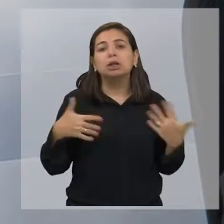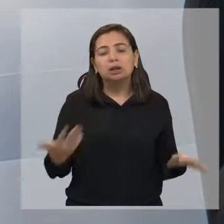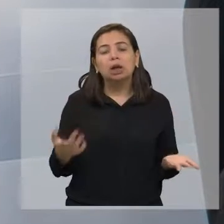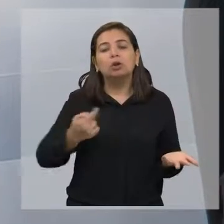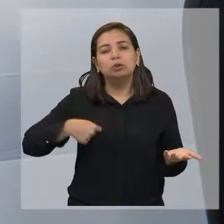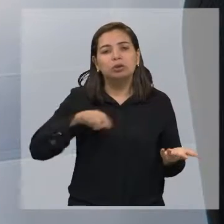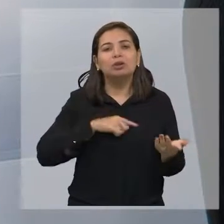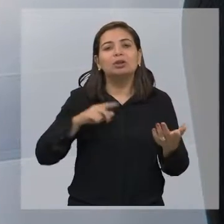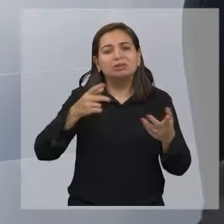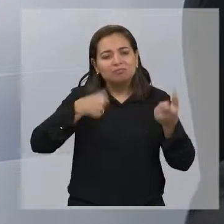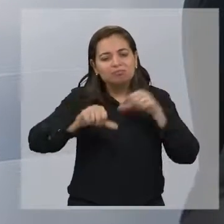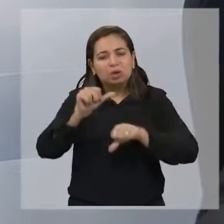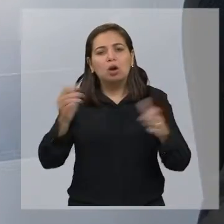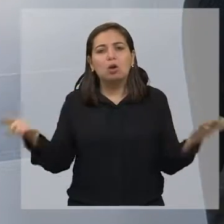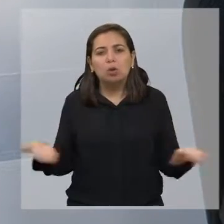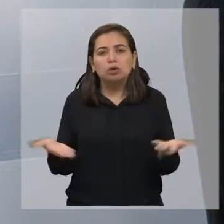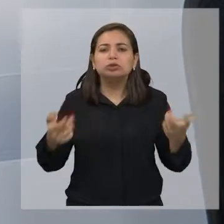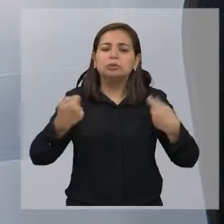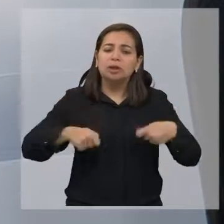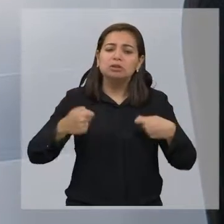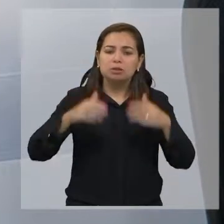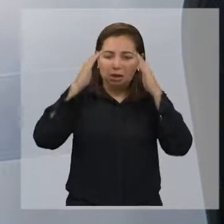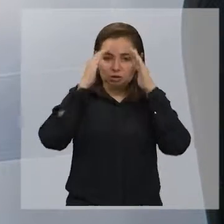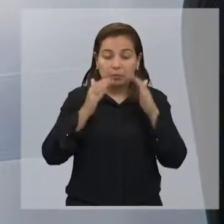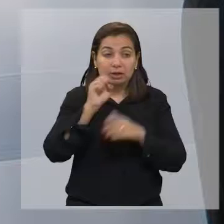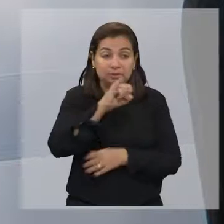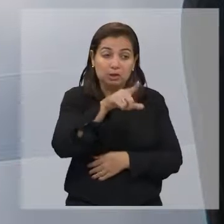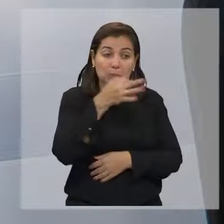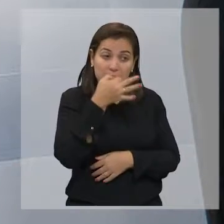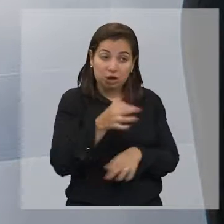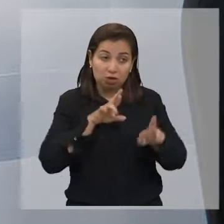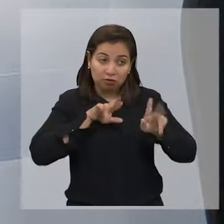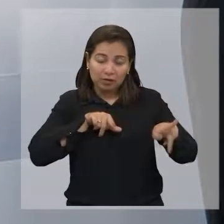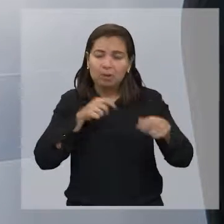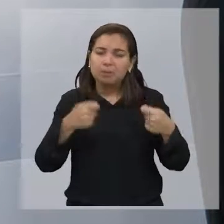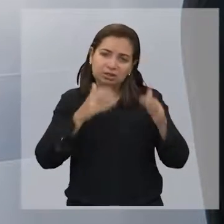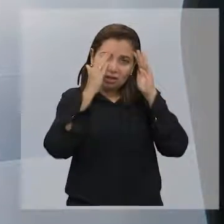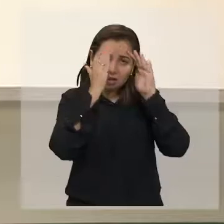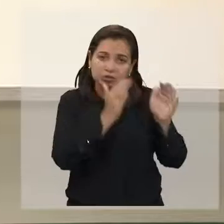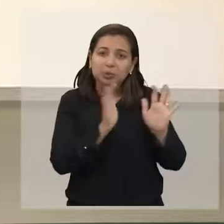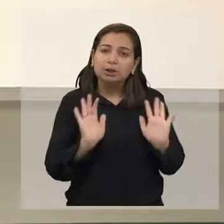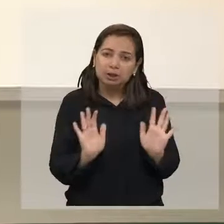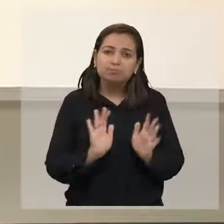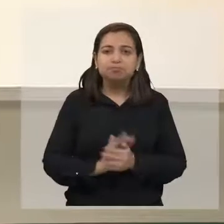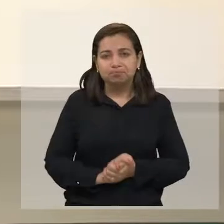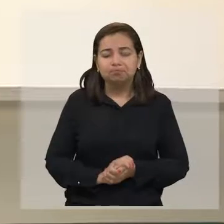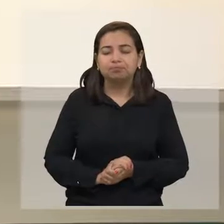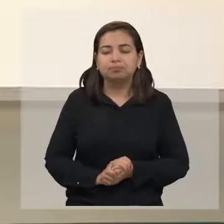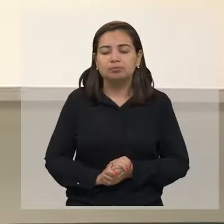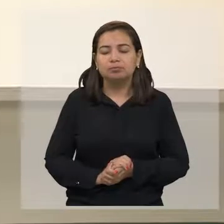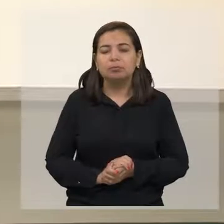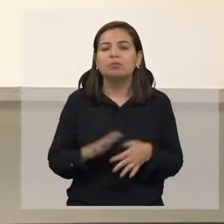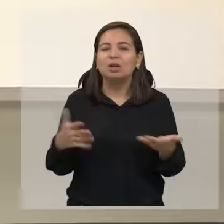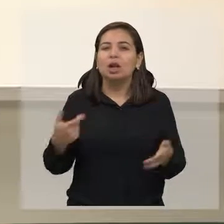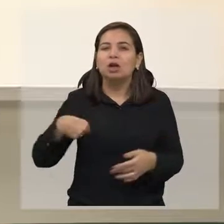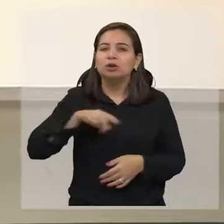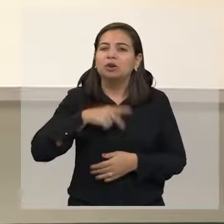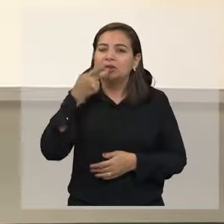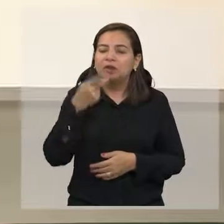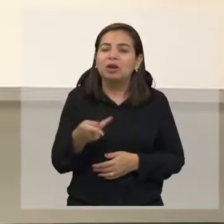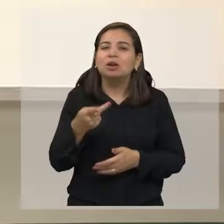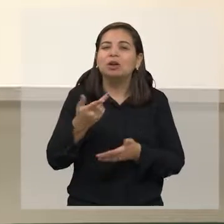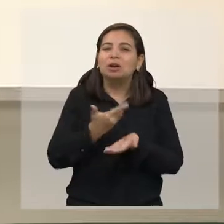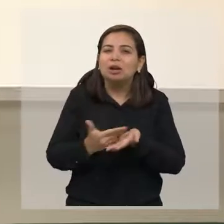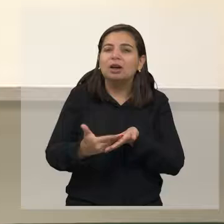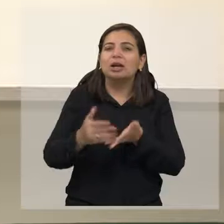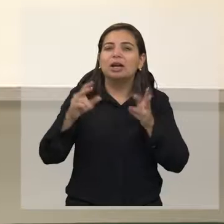tolerante, respeitoso com quem pensa diferente da gente. Nós começamos a falar sobre educação, estimulava aqui